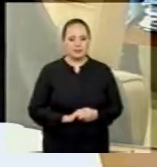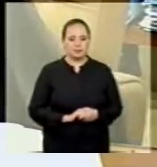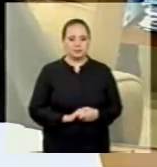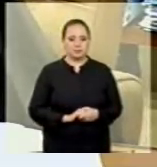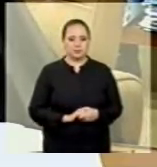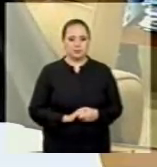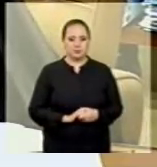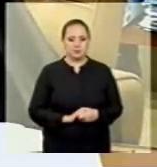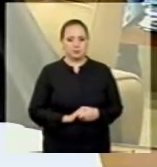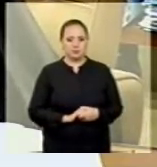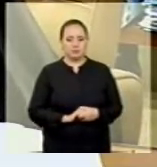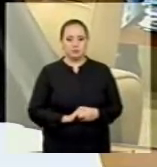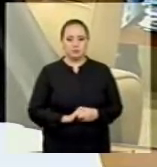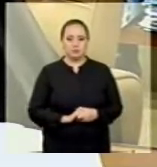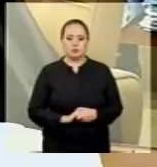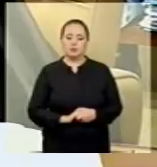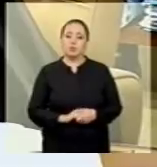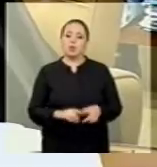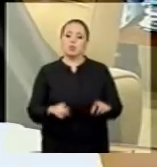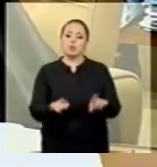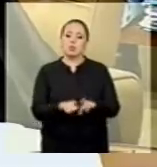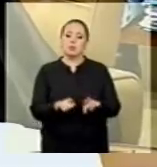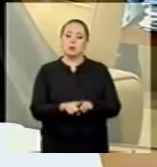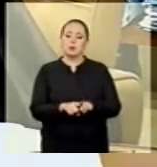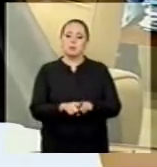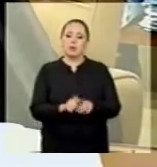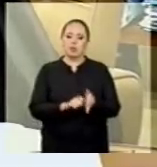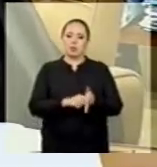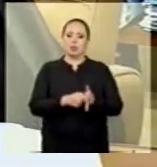E também para trancar o inquérito